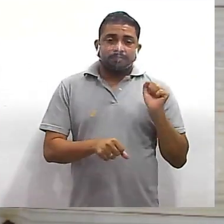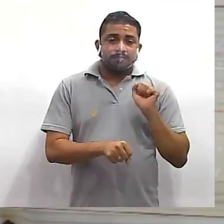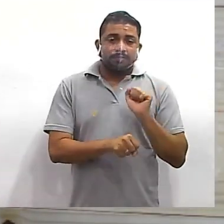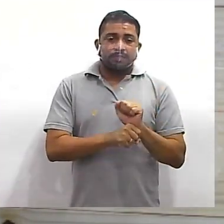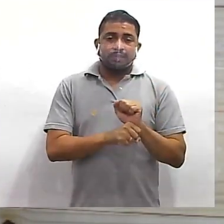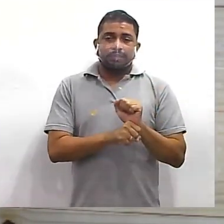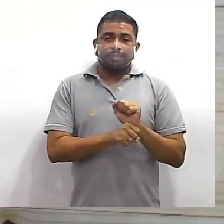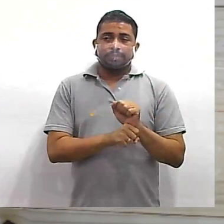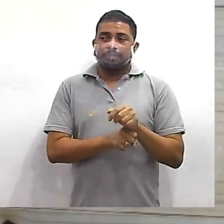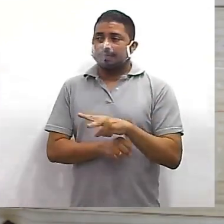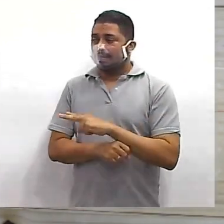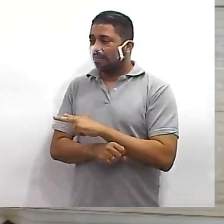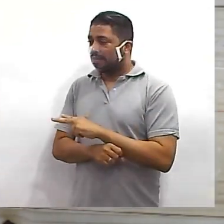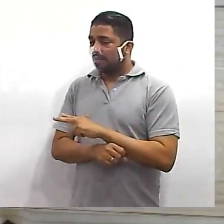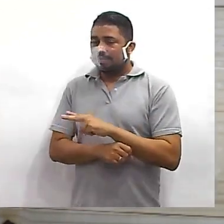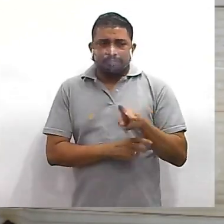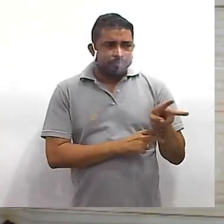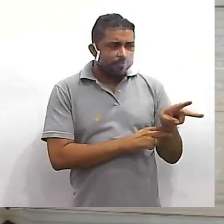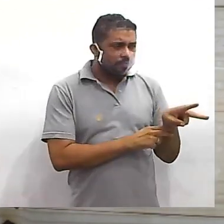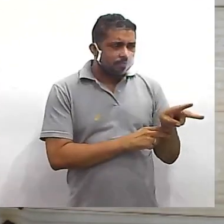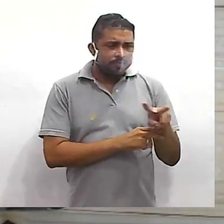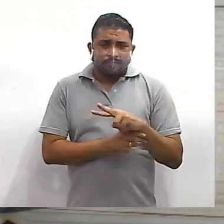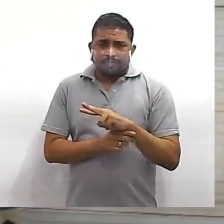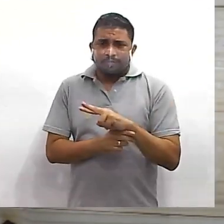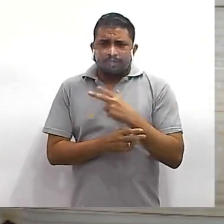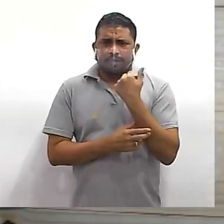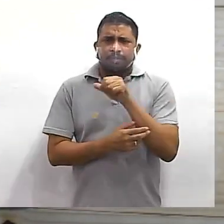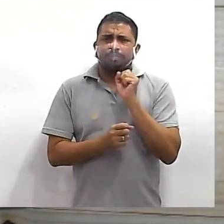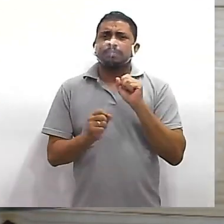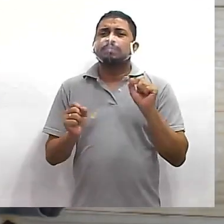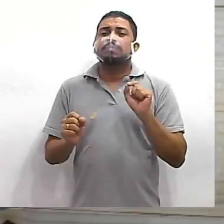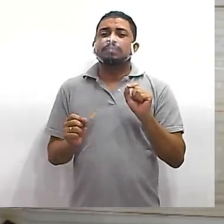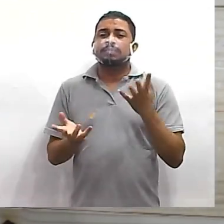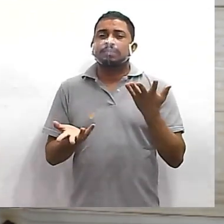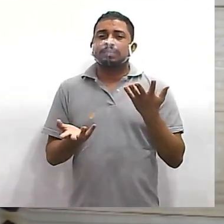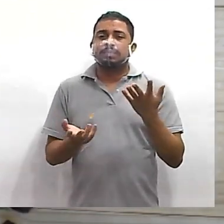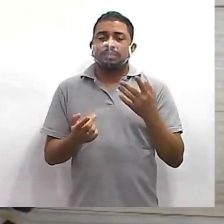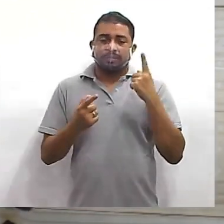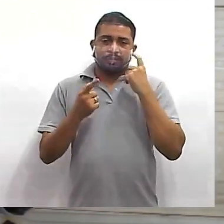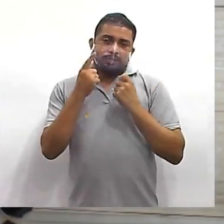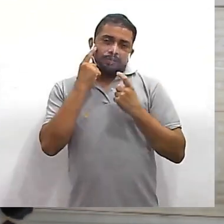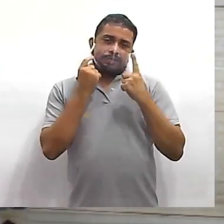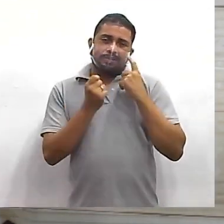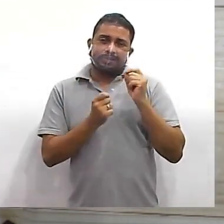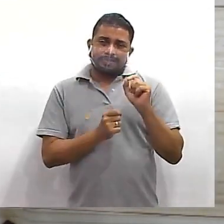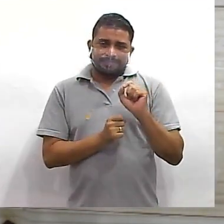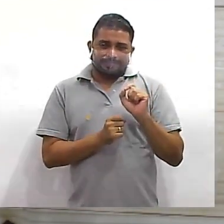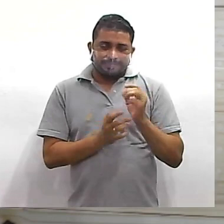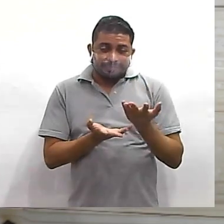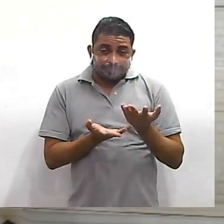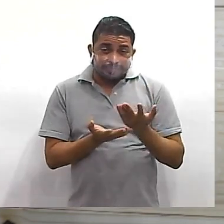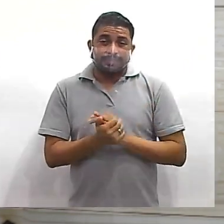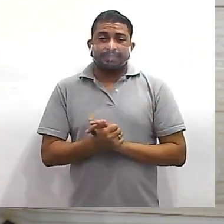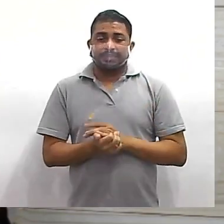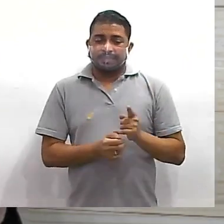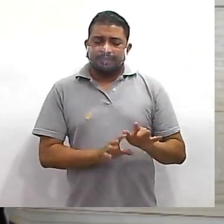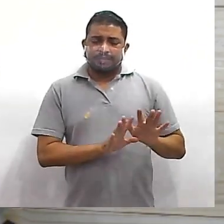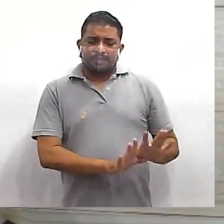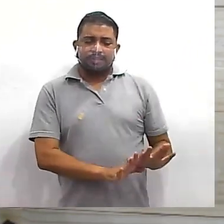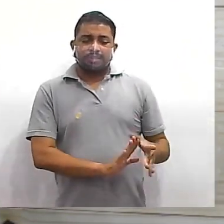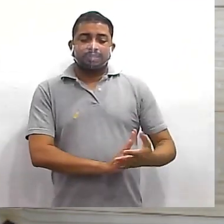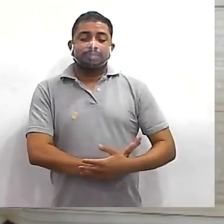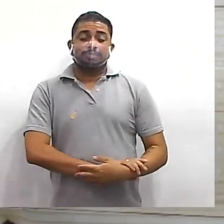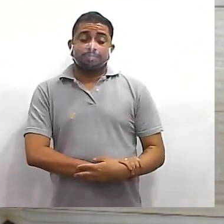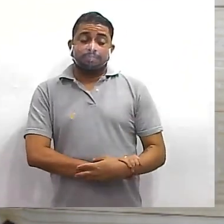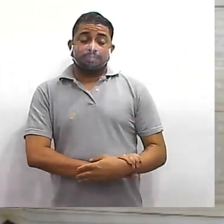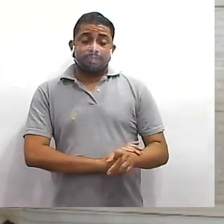para, olha de um lado, olha de outro. Cadê a mãe? O que ele vai fazer? Ele vai chorar. Aí ela deixa ele ali um pouquinho. Daqui